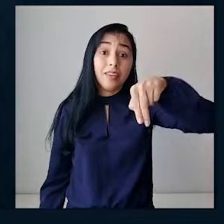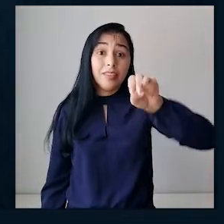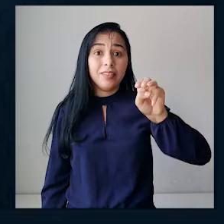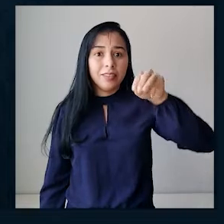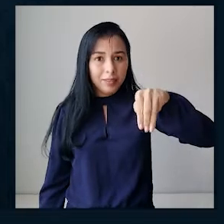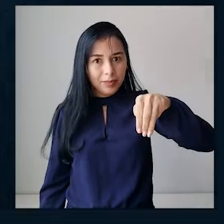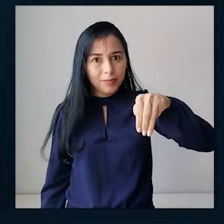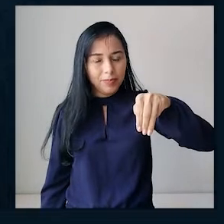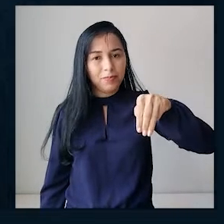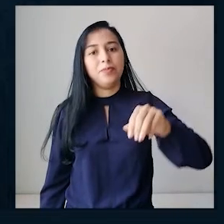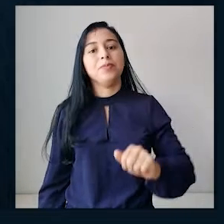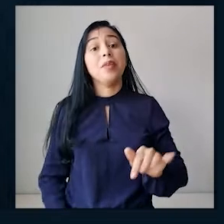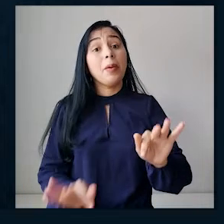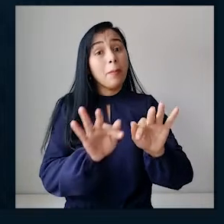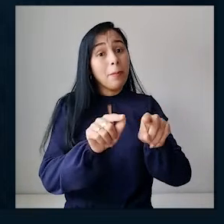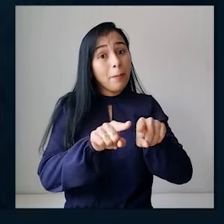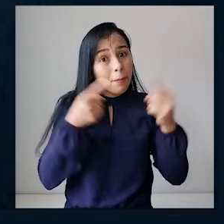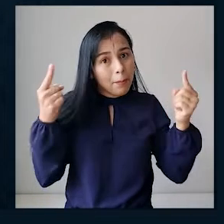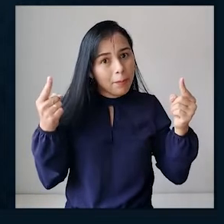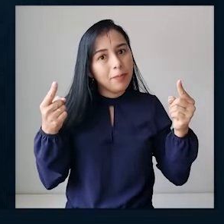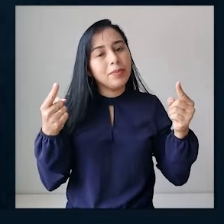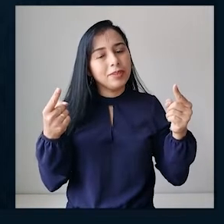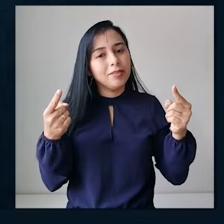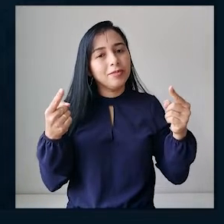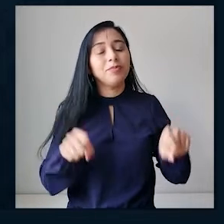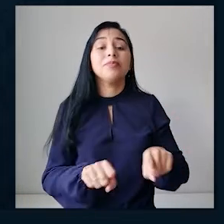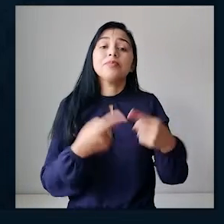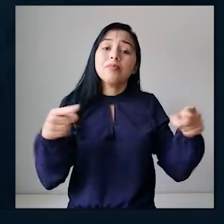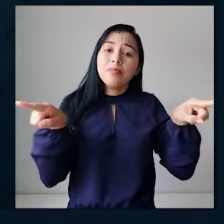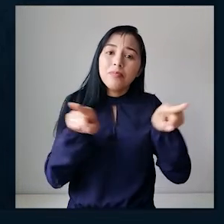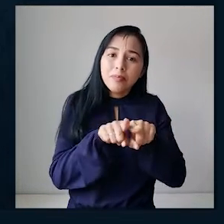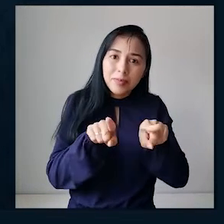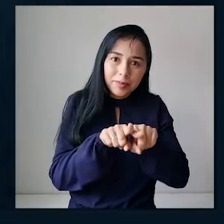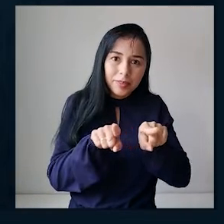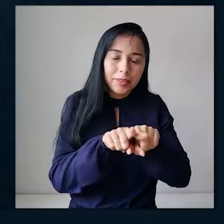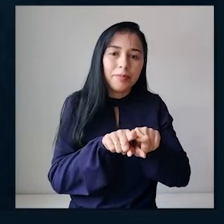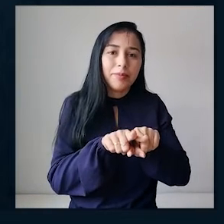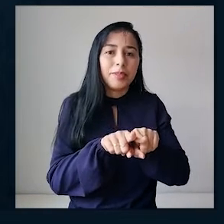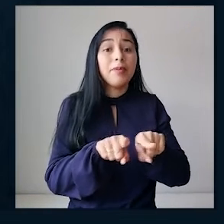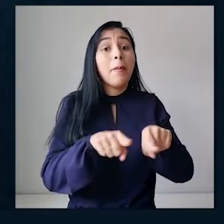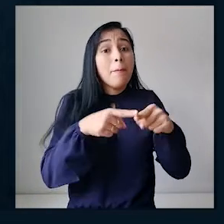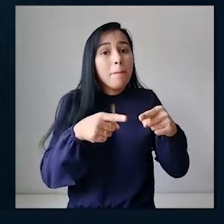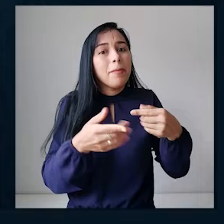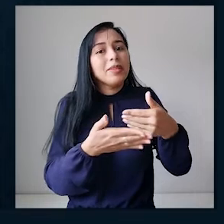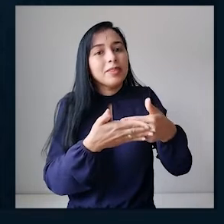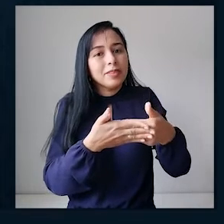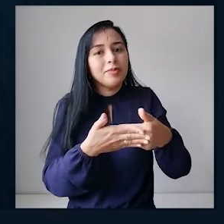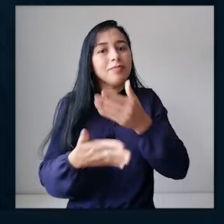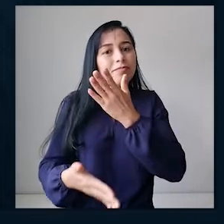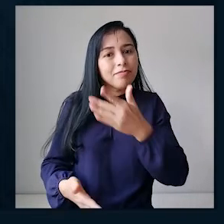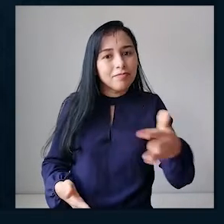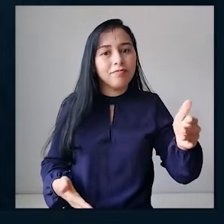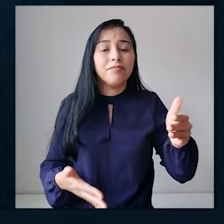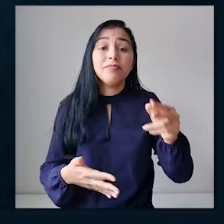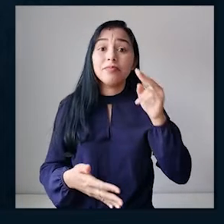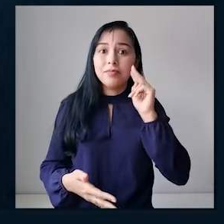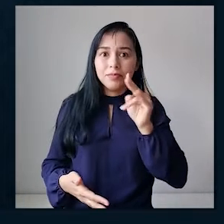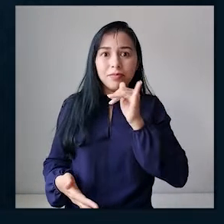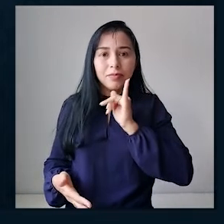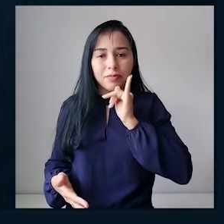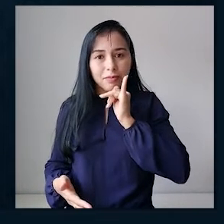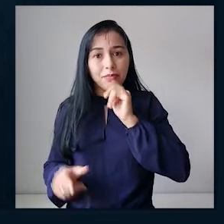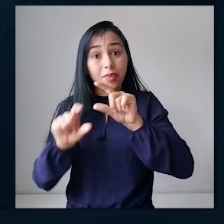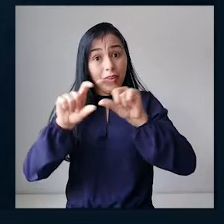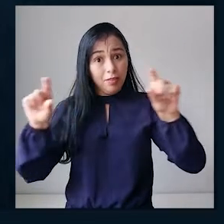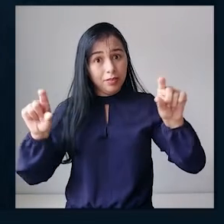nem, mas também, mas ainda, etc. Vejam esse exemplo,